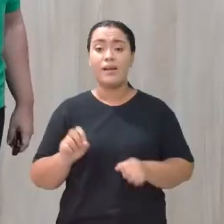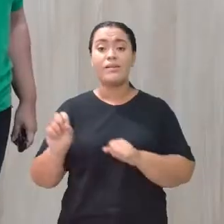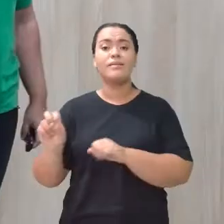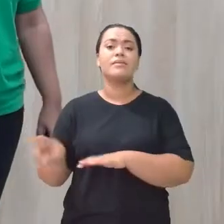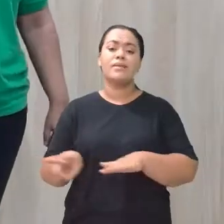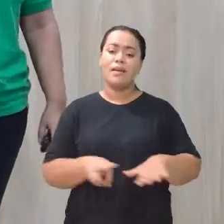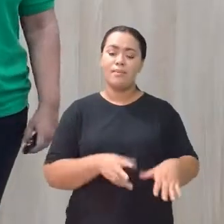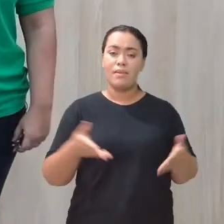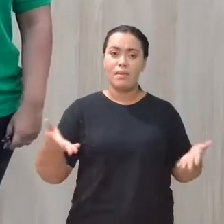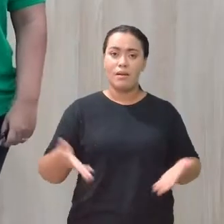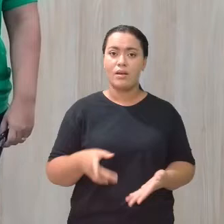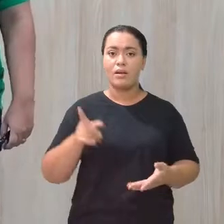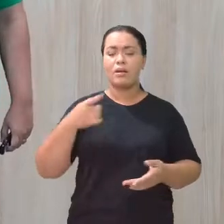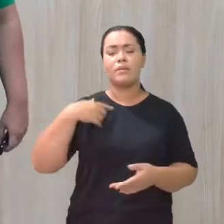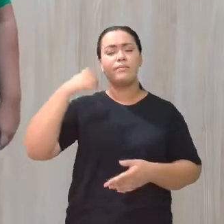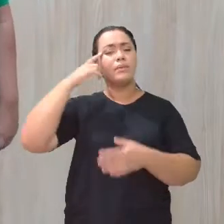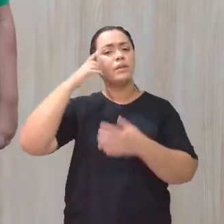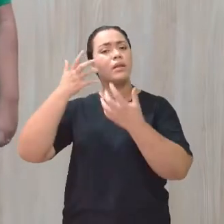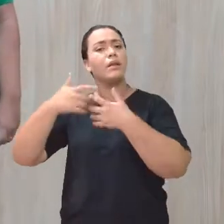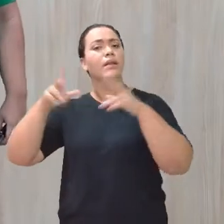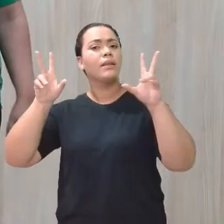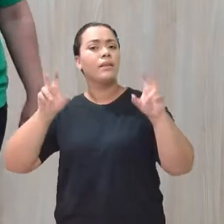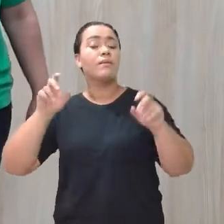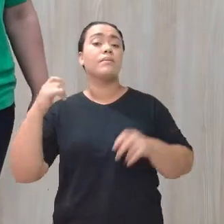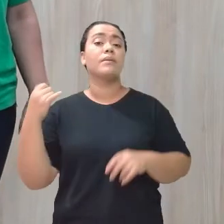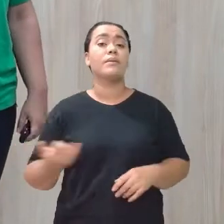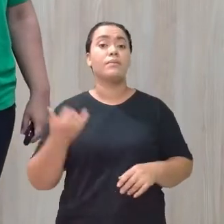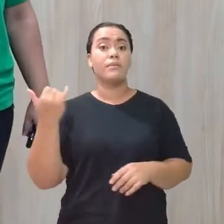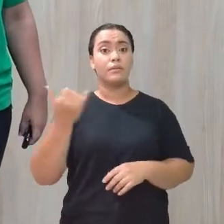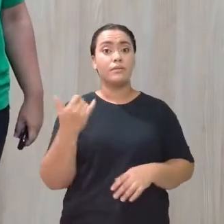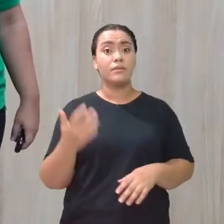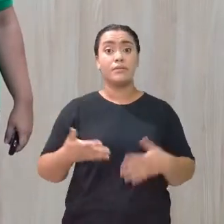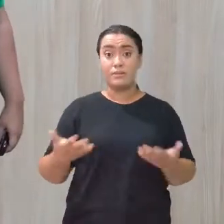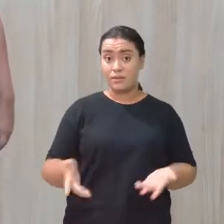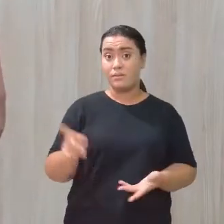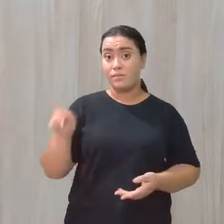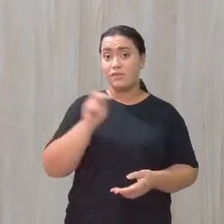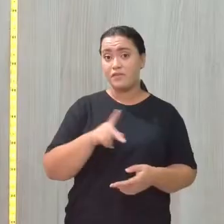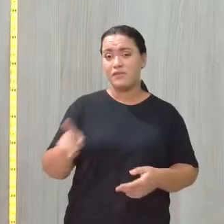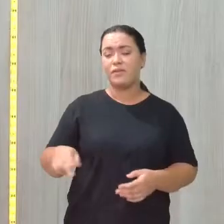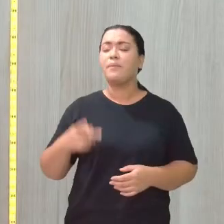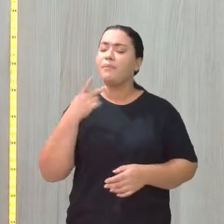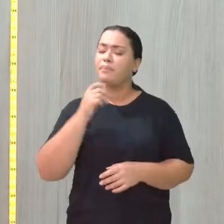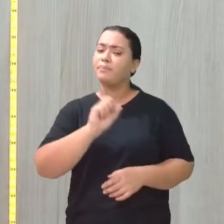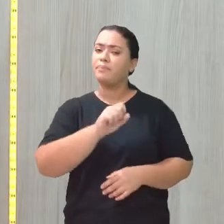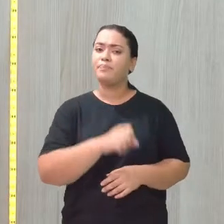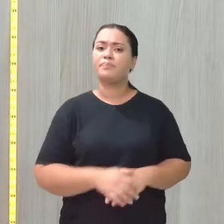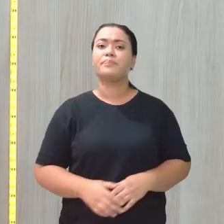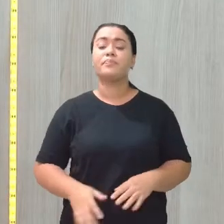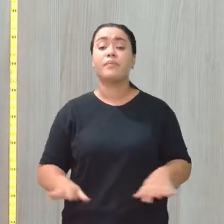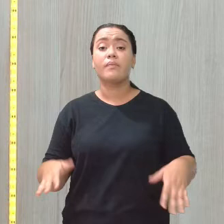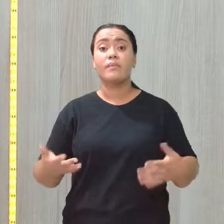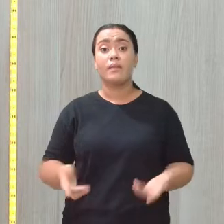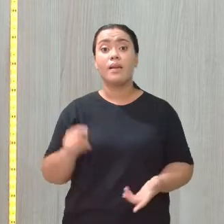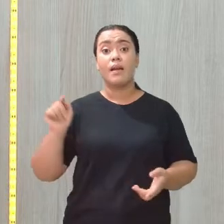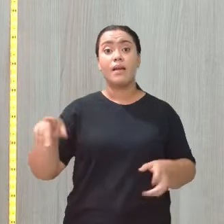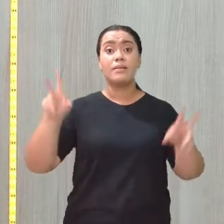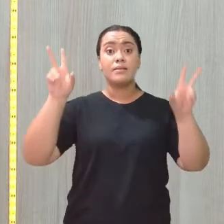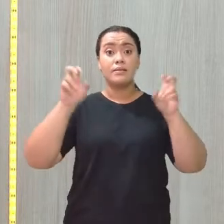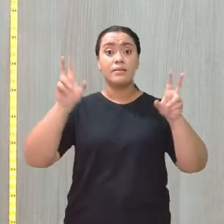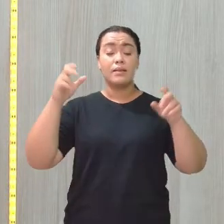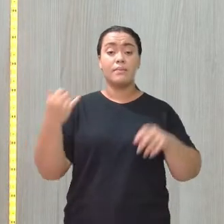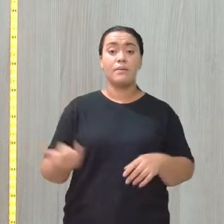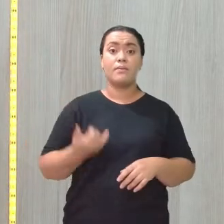refletindo sobre esse tema que é tão importante. Não é isso, professora? Professora. E esse tema, ele é de grande